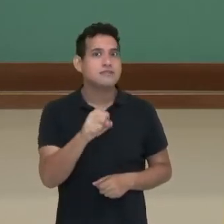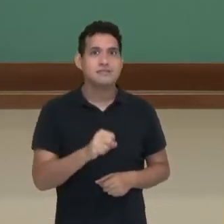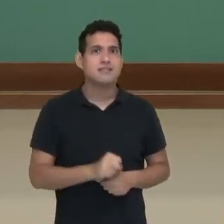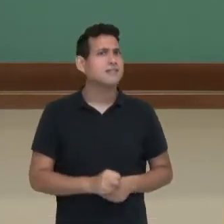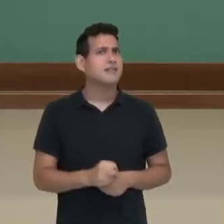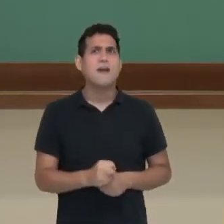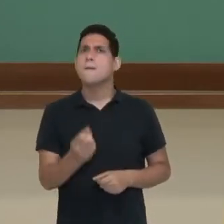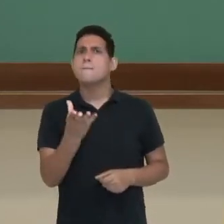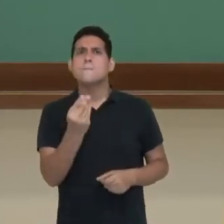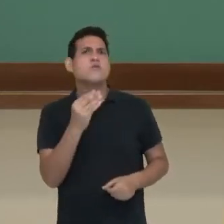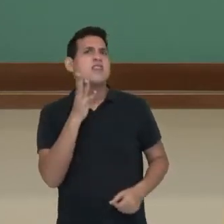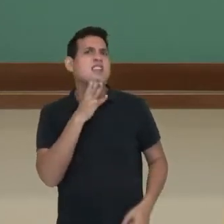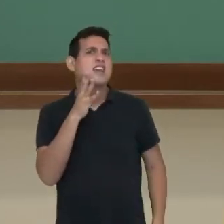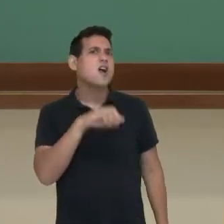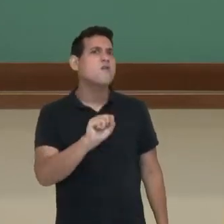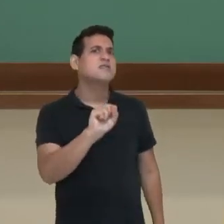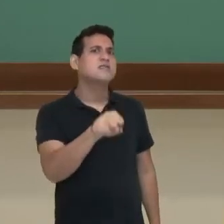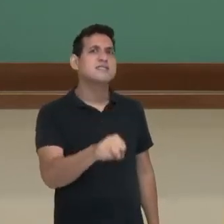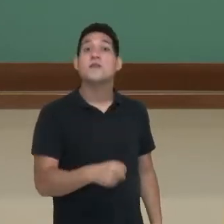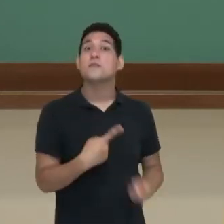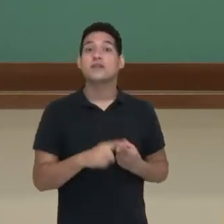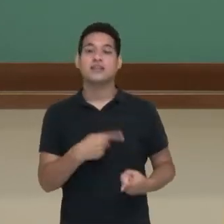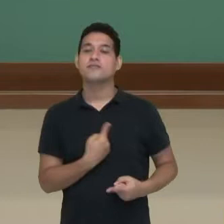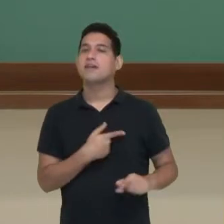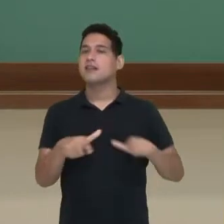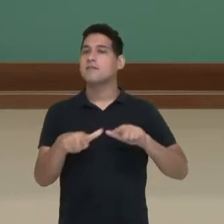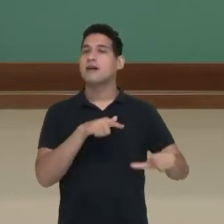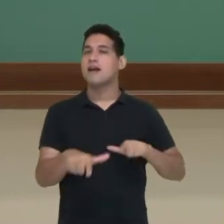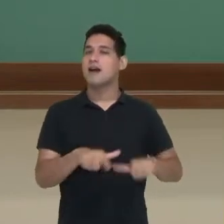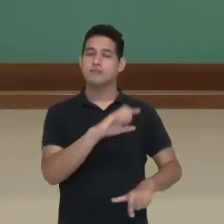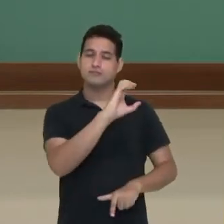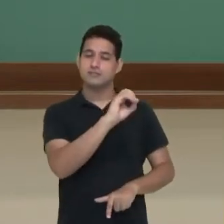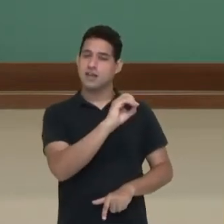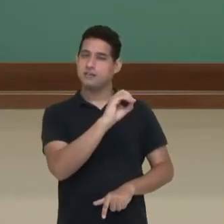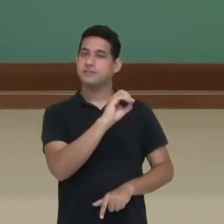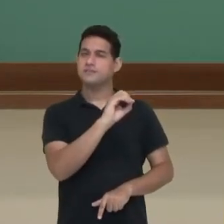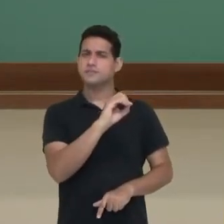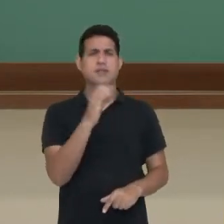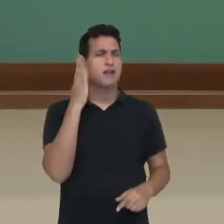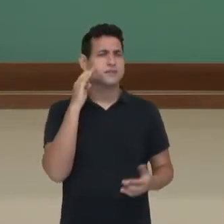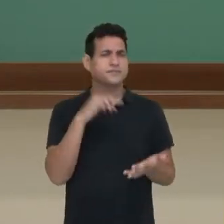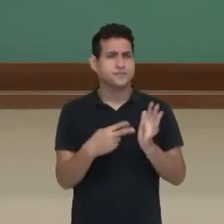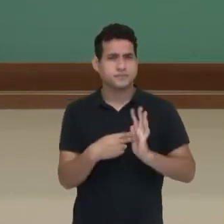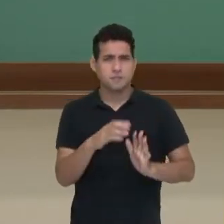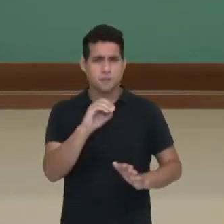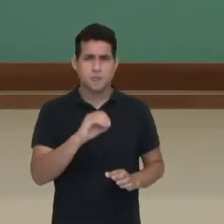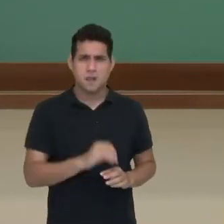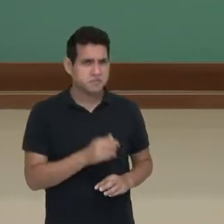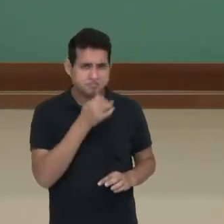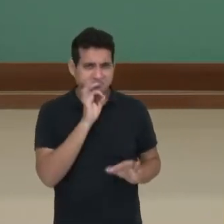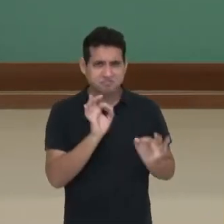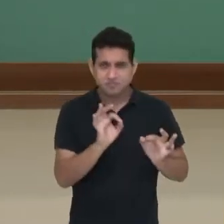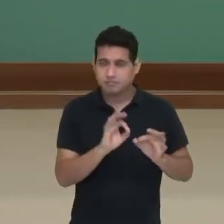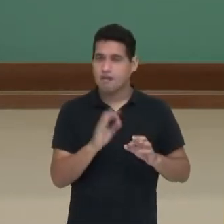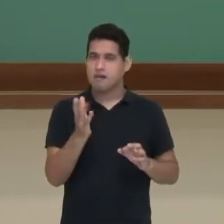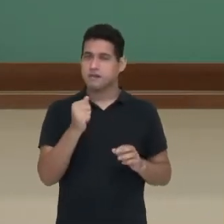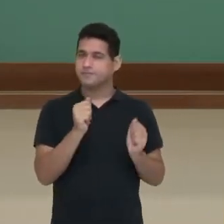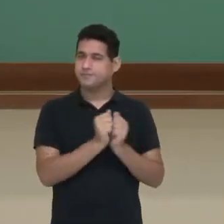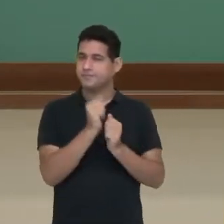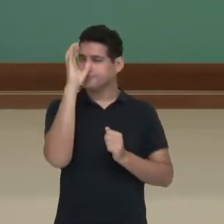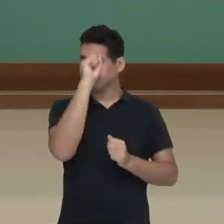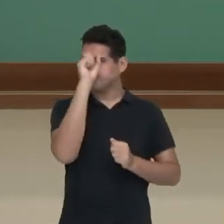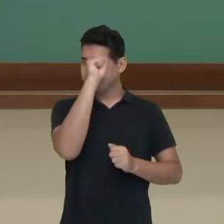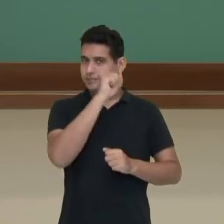muito legal, sim. E ainda mais quando vamos trabalhar com zeros de função. Sabe o que é isso? Não? Então, bora lá comigo aprender um